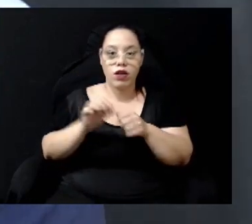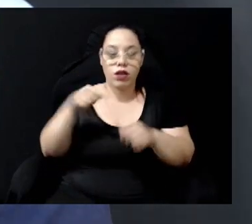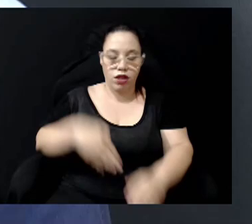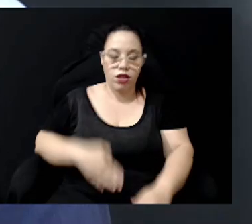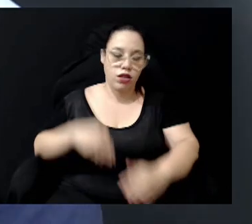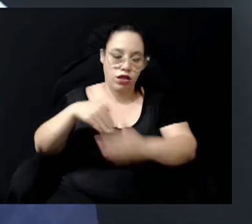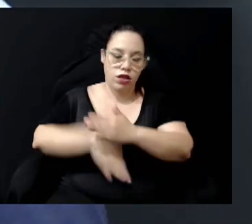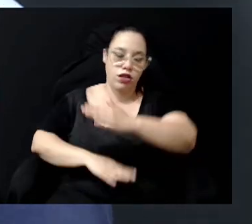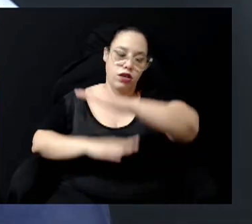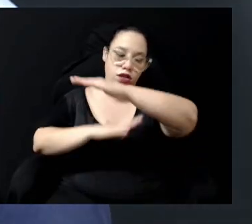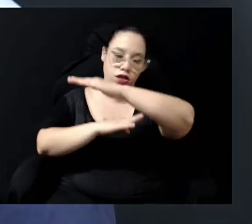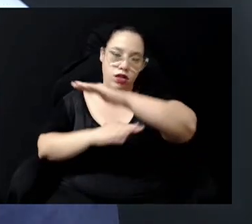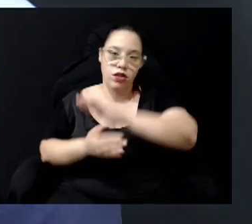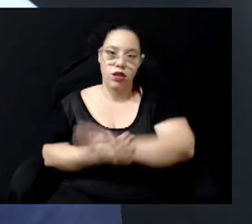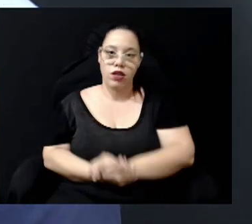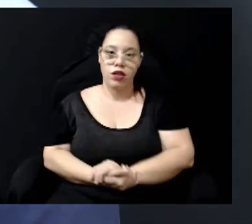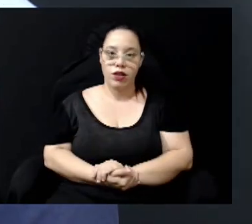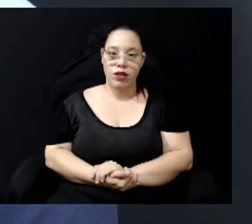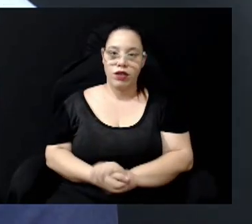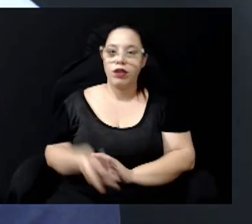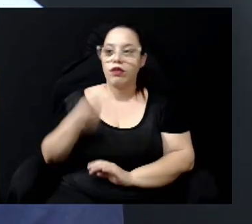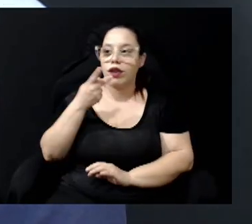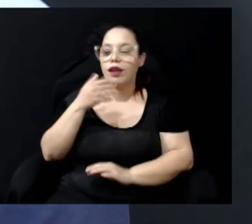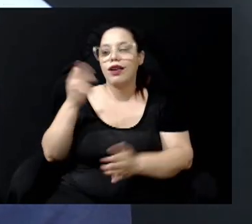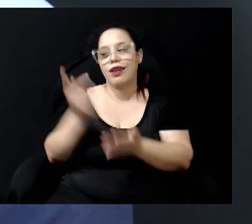Da Câmara, falei errado, desculpa.